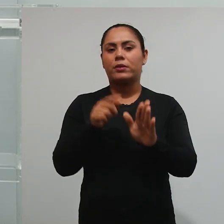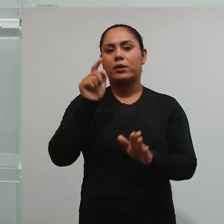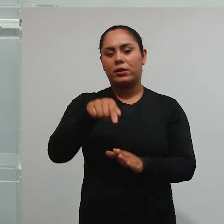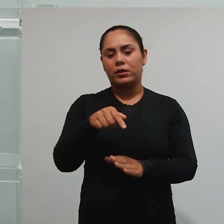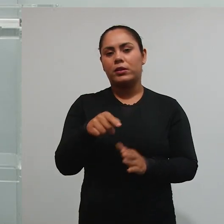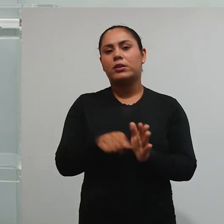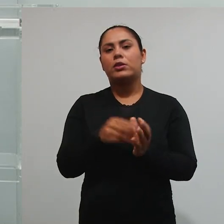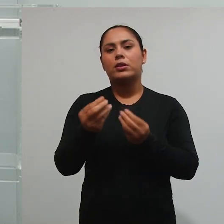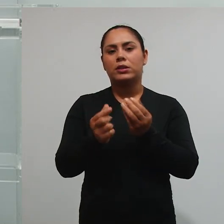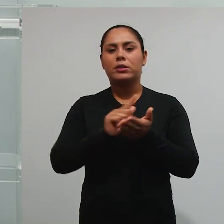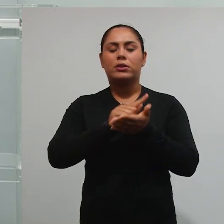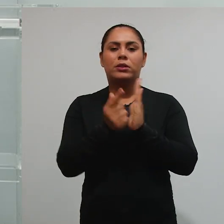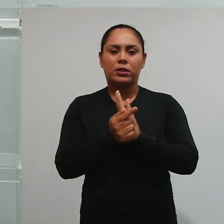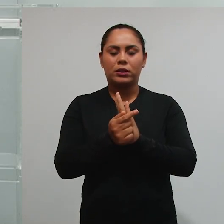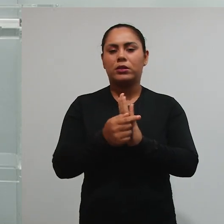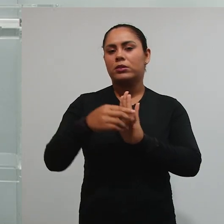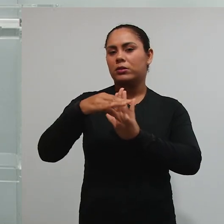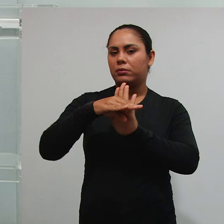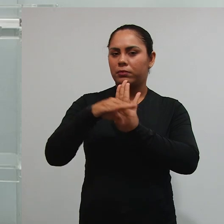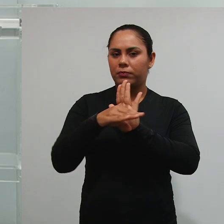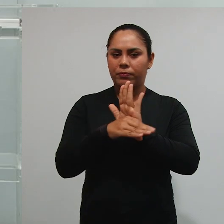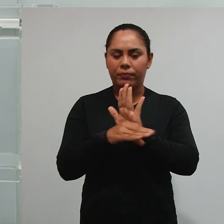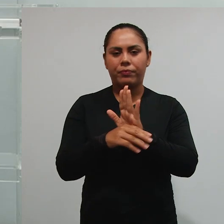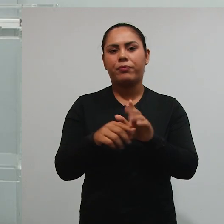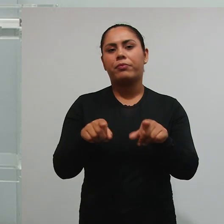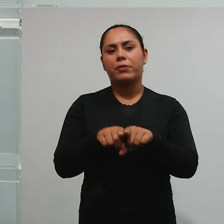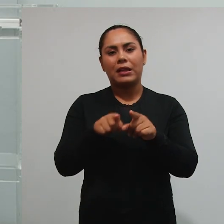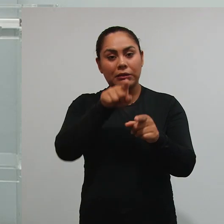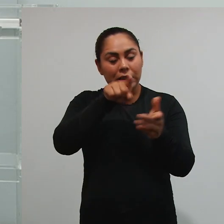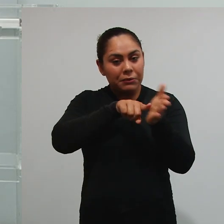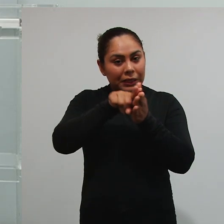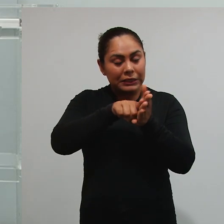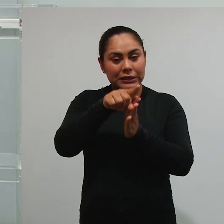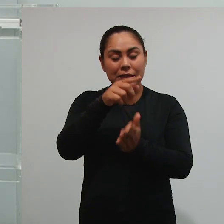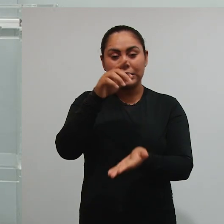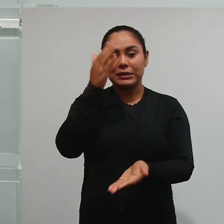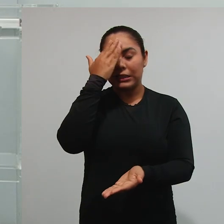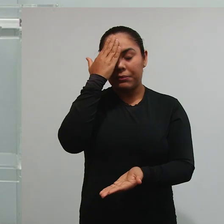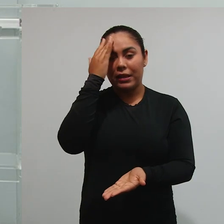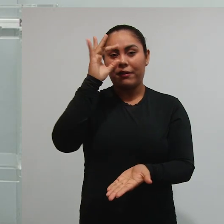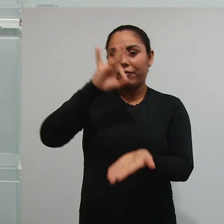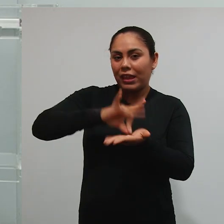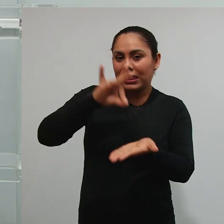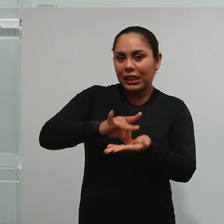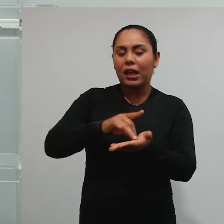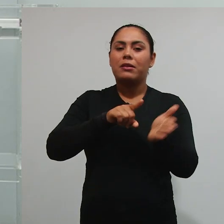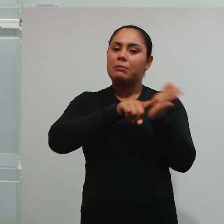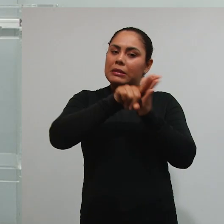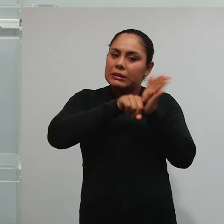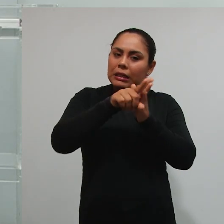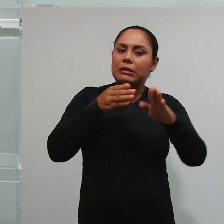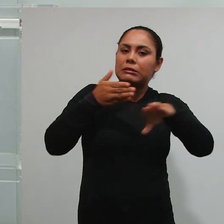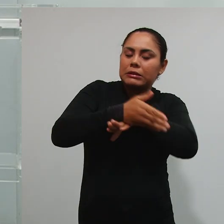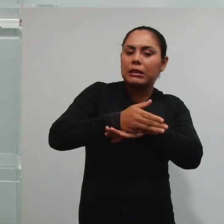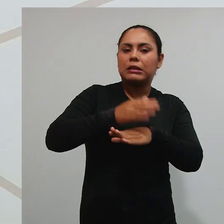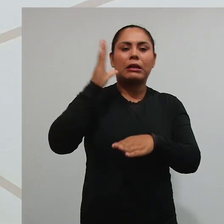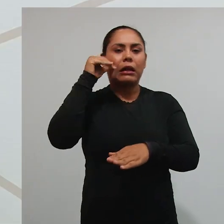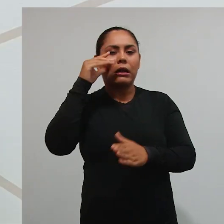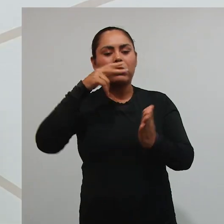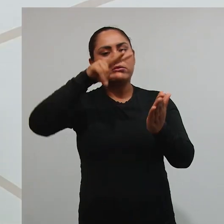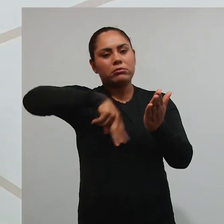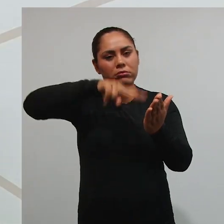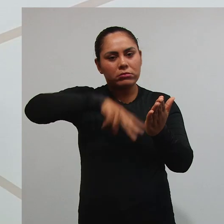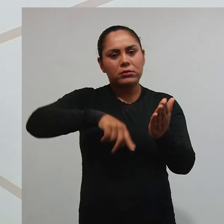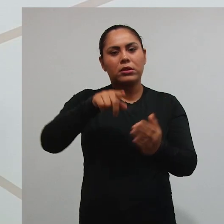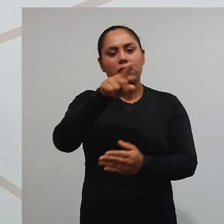foi generalizações, são generalizações. Se você quiser saber de verdade, você tem que fazer o quê? Você tem que ir lá e ler, né?